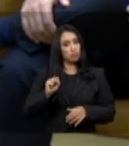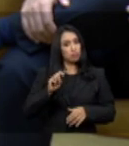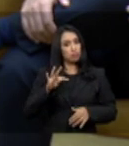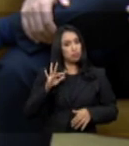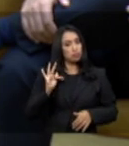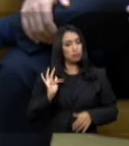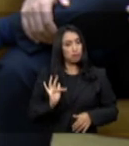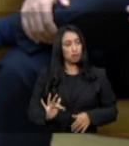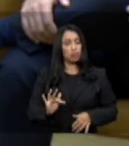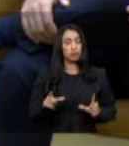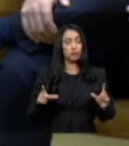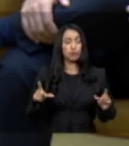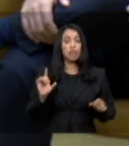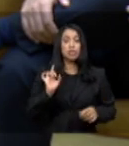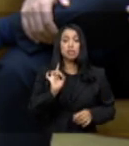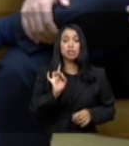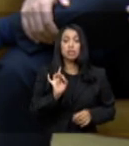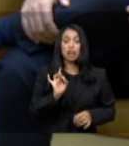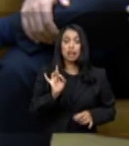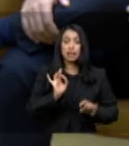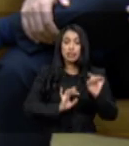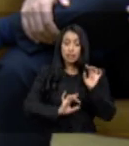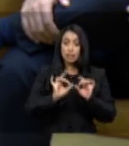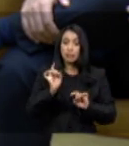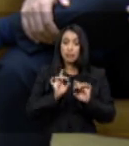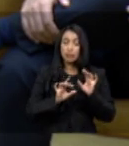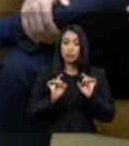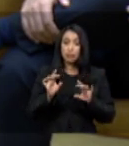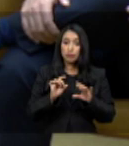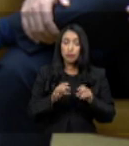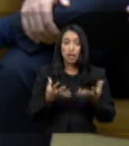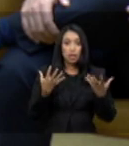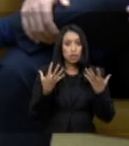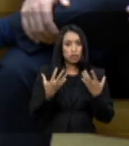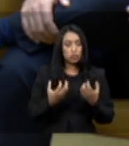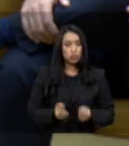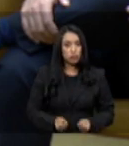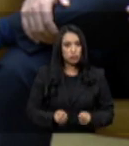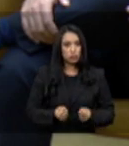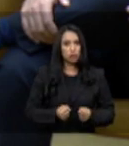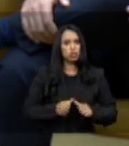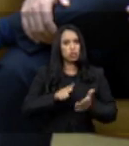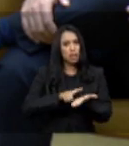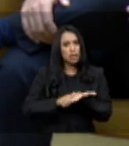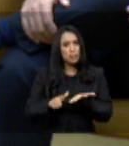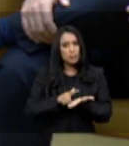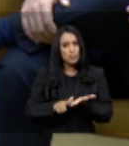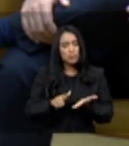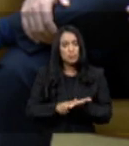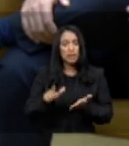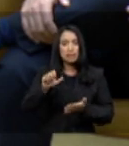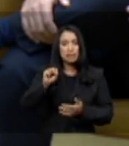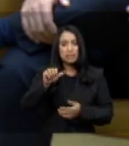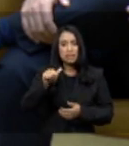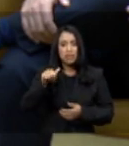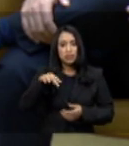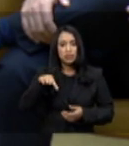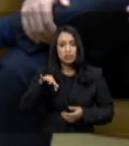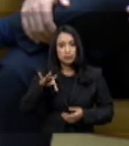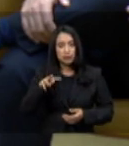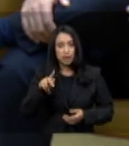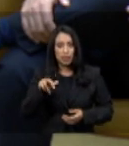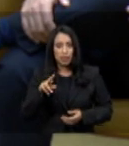federal restringia-se à adoção de medidas sanitárias específicas e o